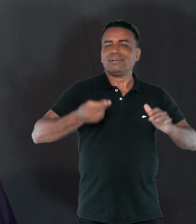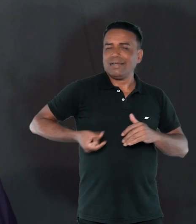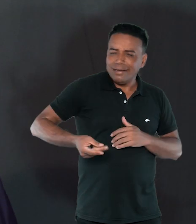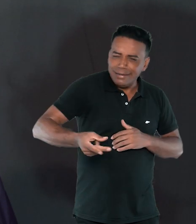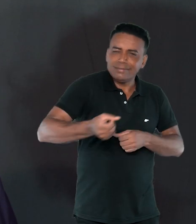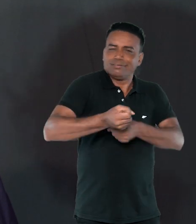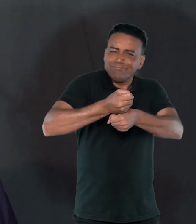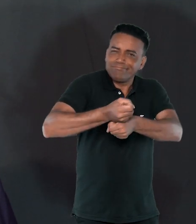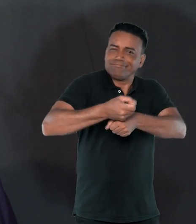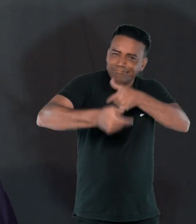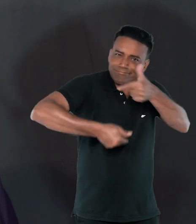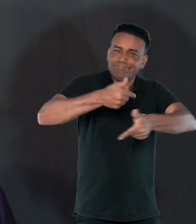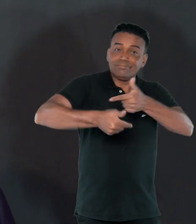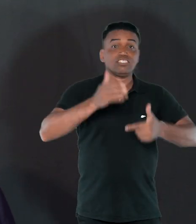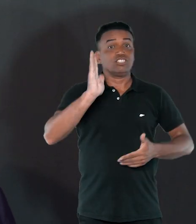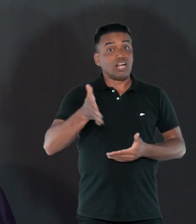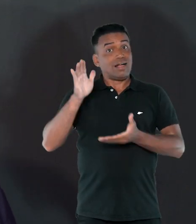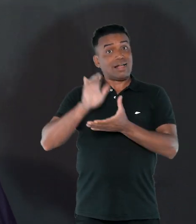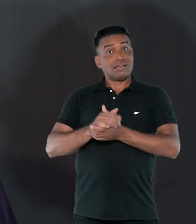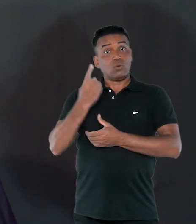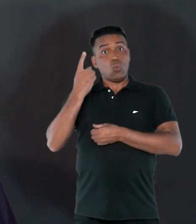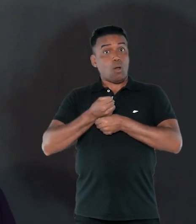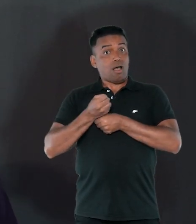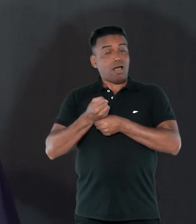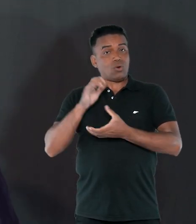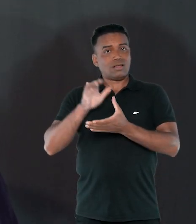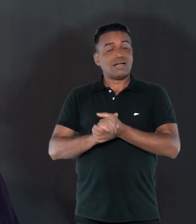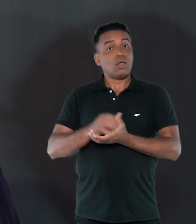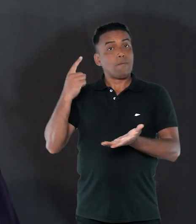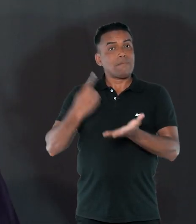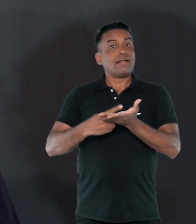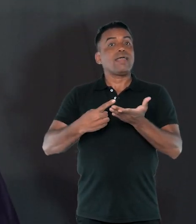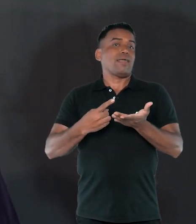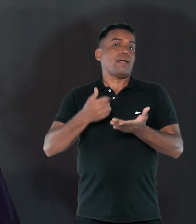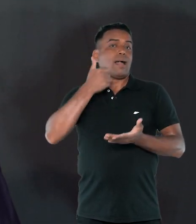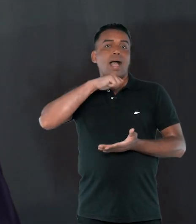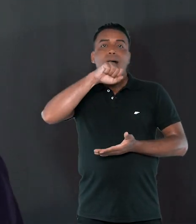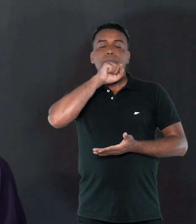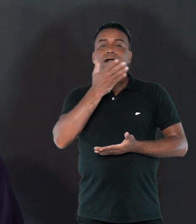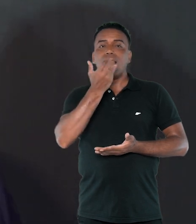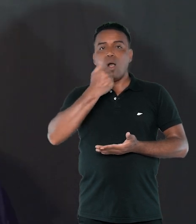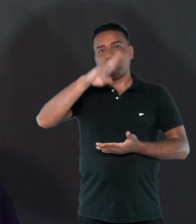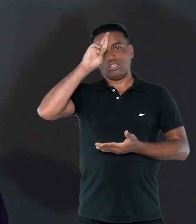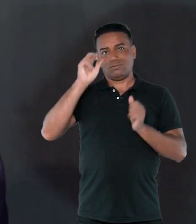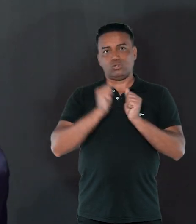anos. E eu já era casada, tinha 1 ano de casada, e marquei de almoçar com a minha mãe. E aí eu sentei na sala de espera, ela